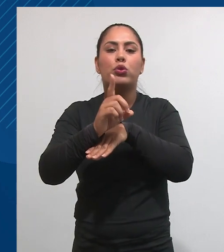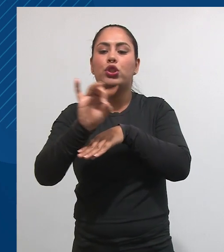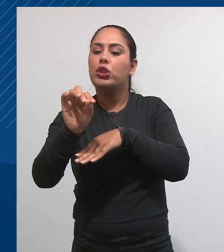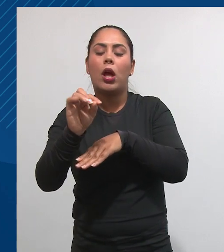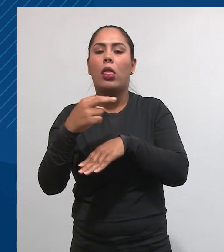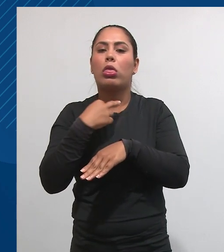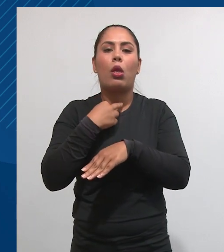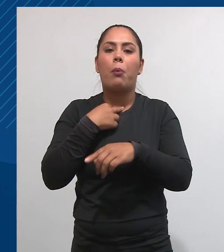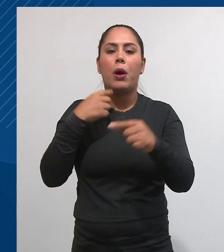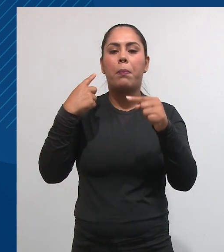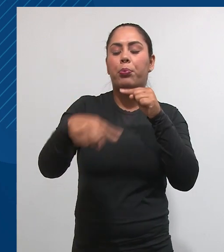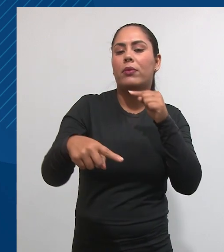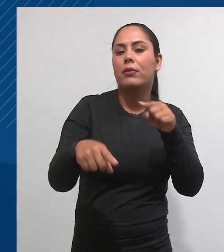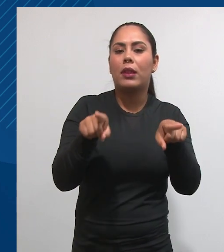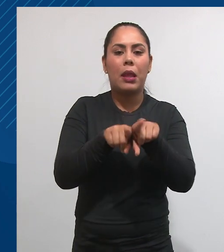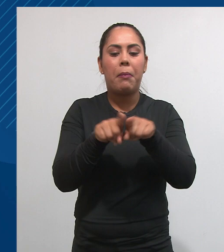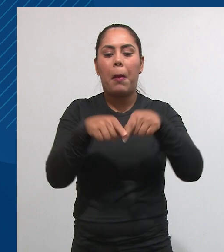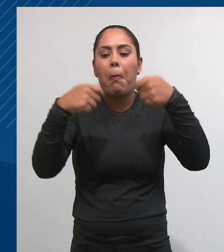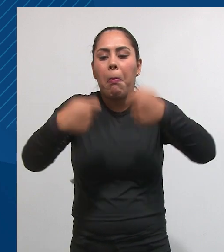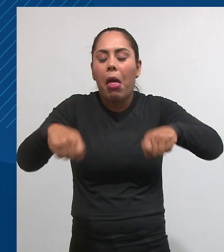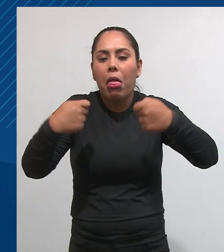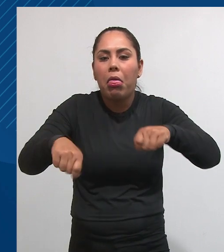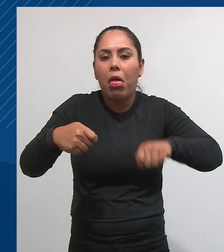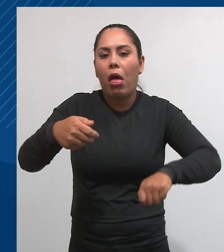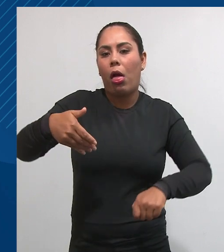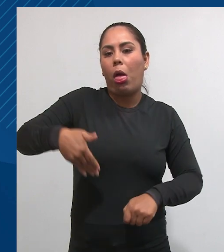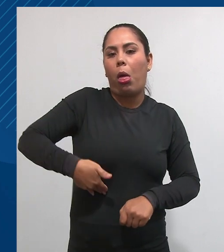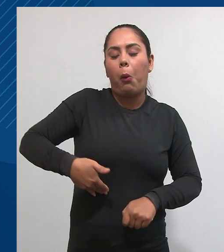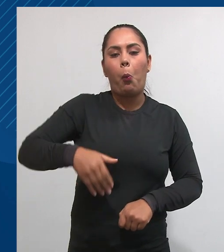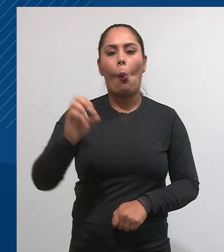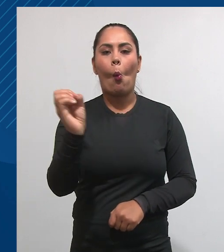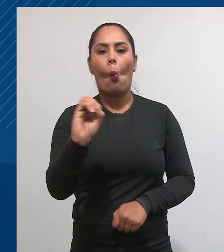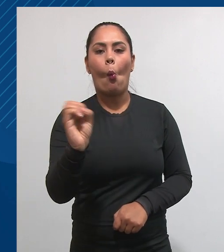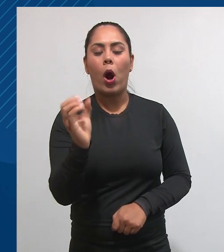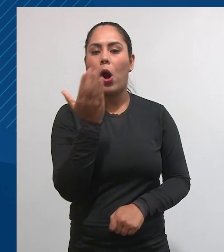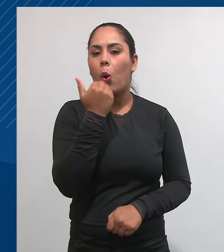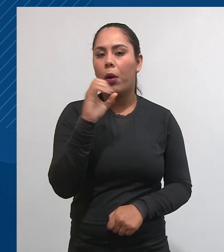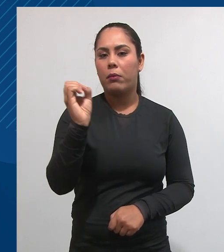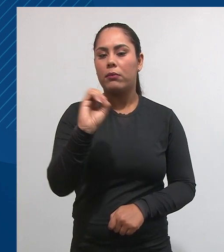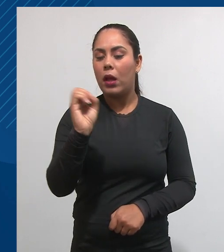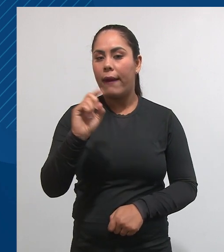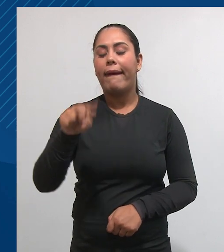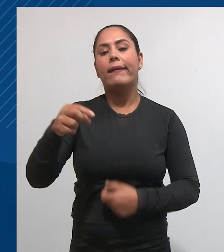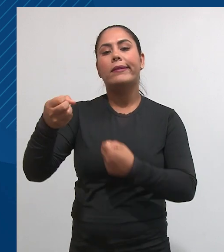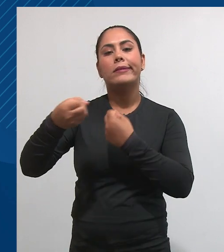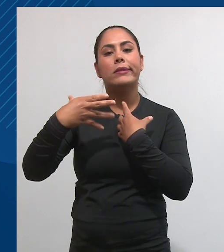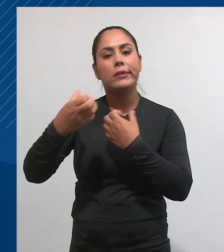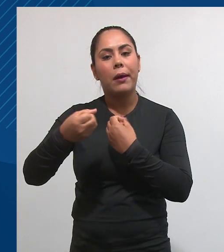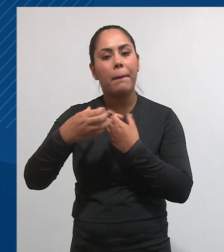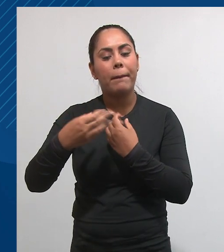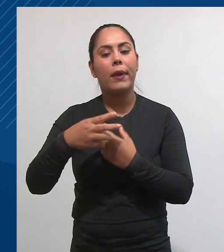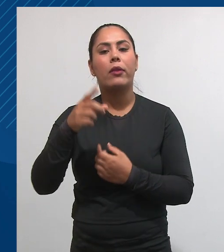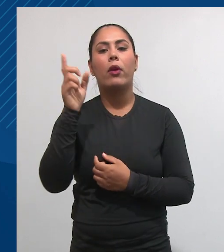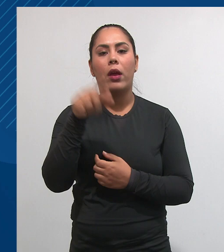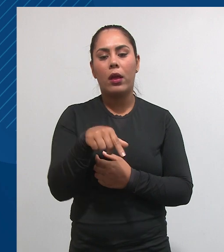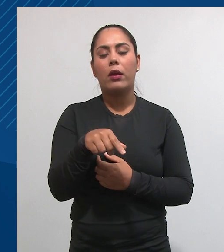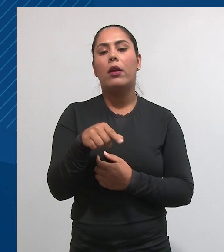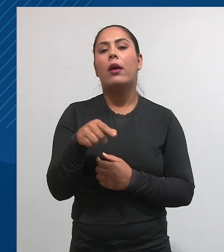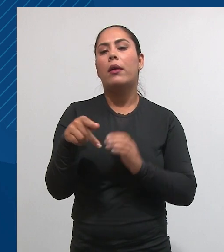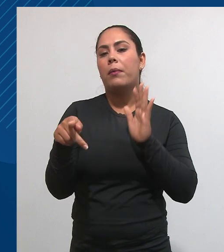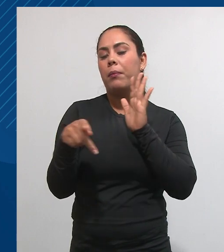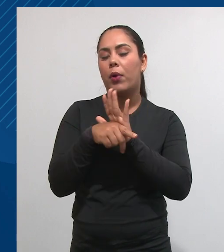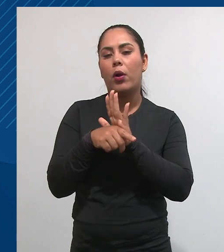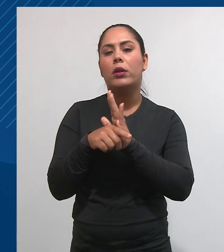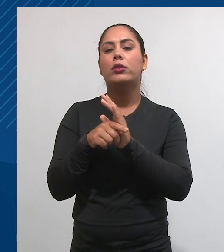ir e porque não estava necessitando de caçar. Então são esses ensinamentos que nós recebemos, né, por